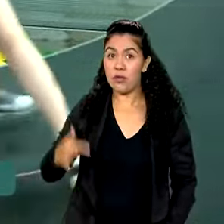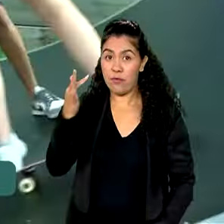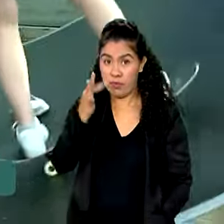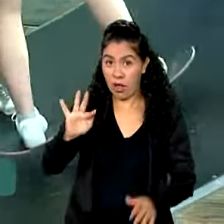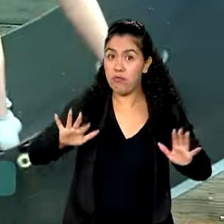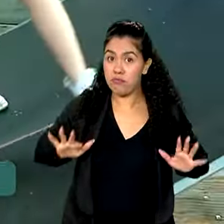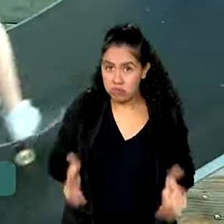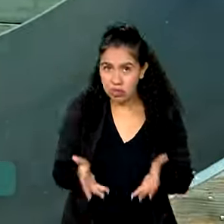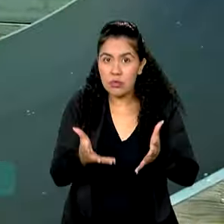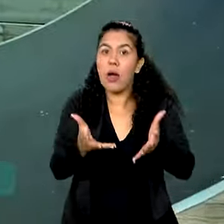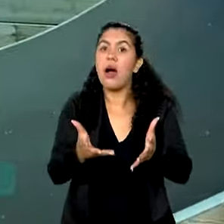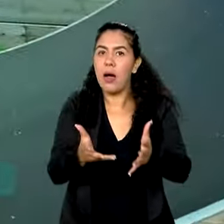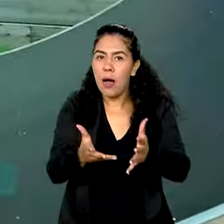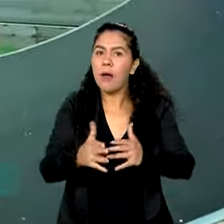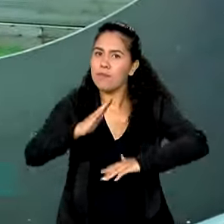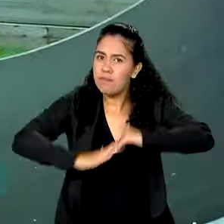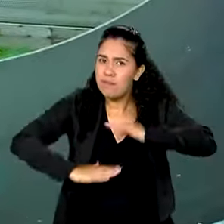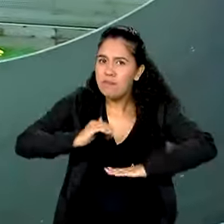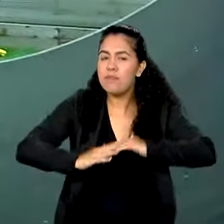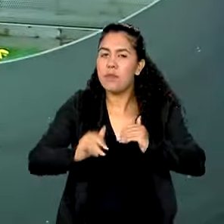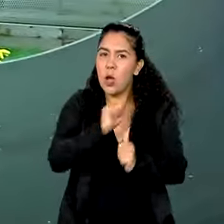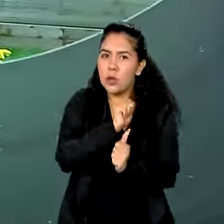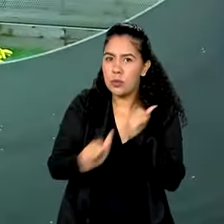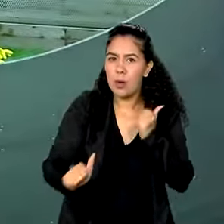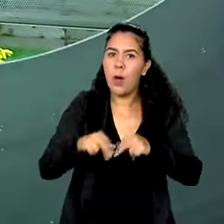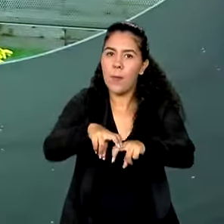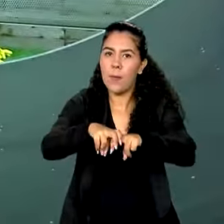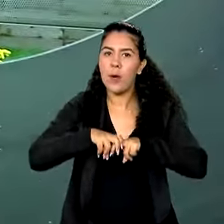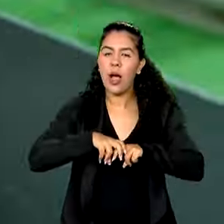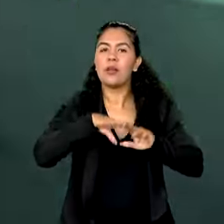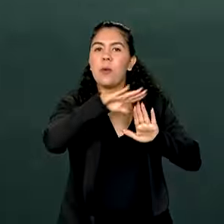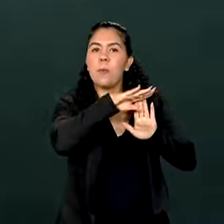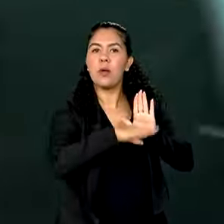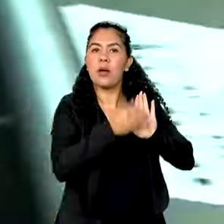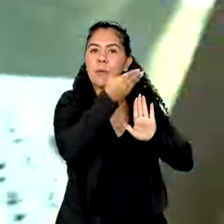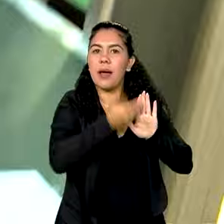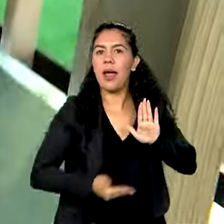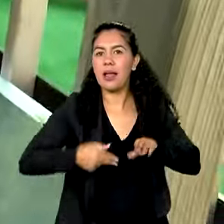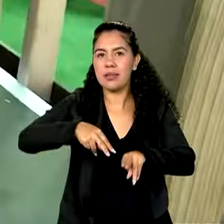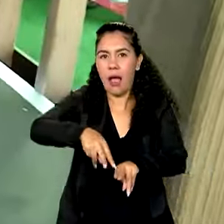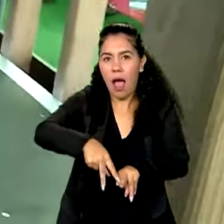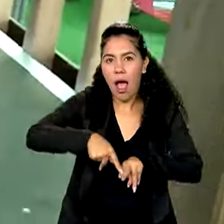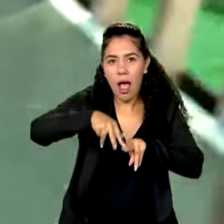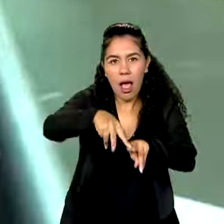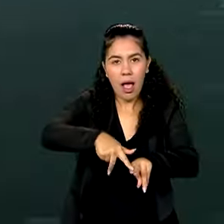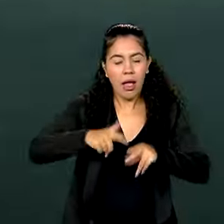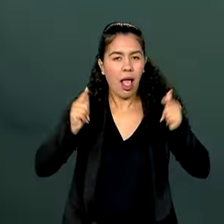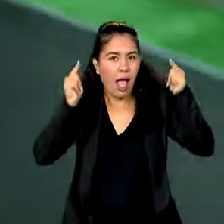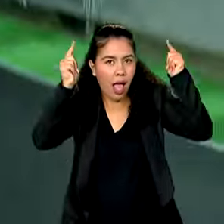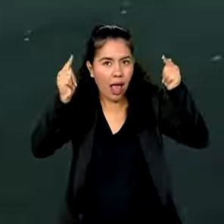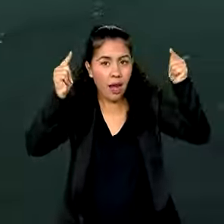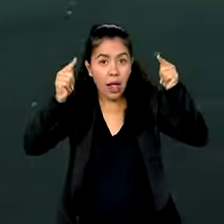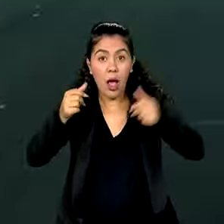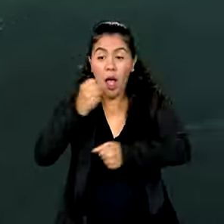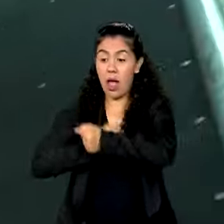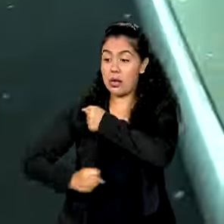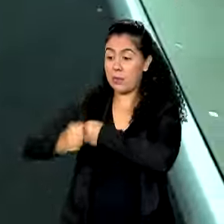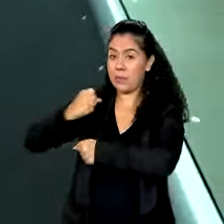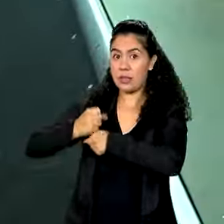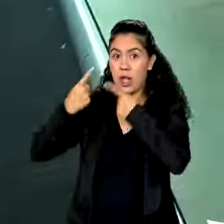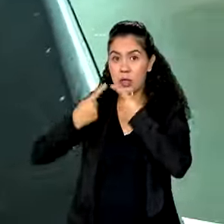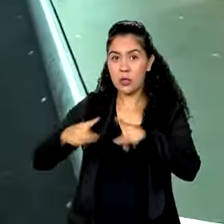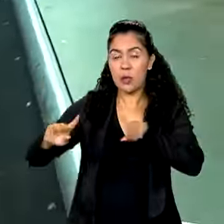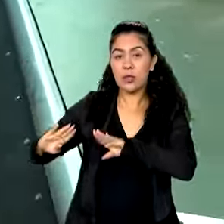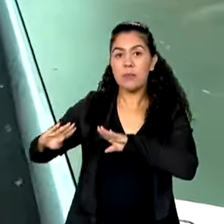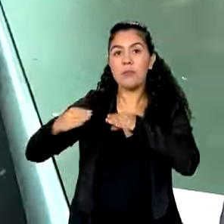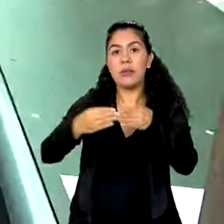incentivado a prática do esporte por meio do programa Skate por Lazer. A iniciativa, lançada no ano passado, é voltada para pessoas